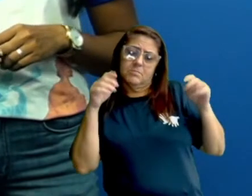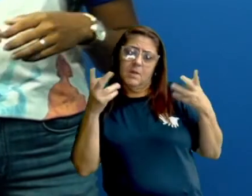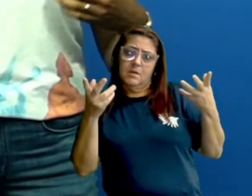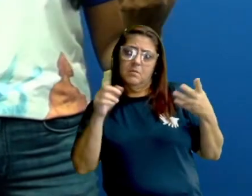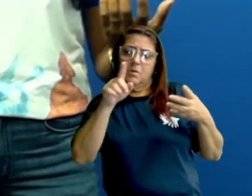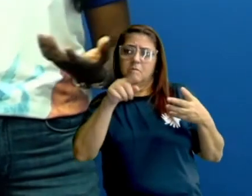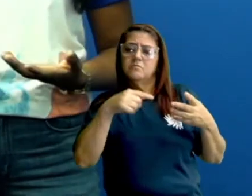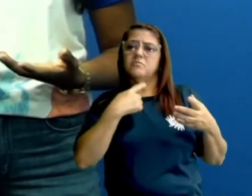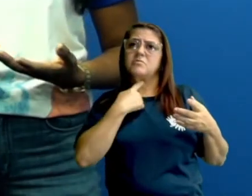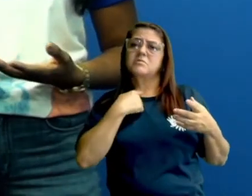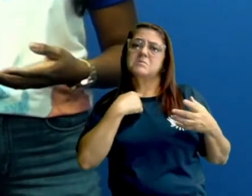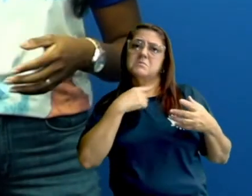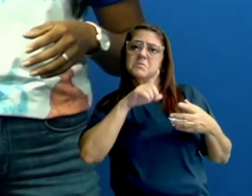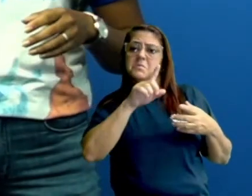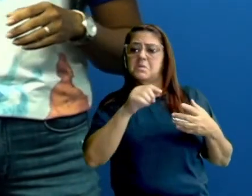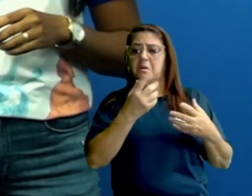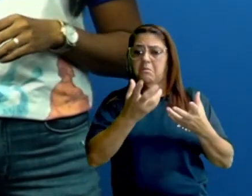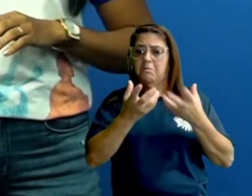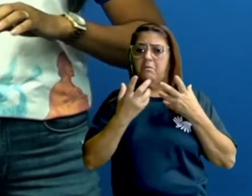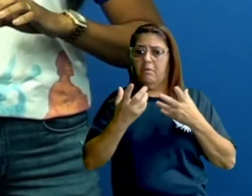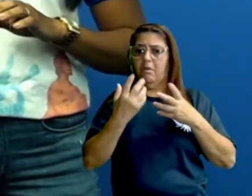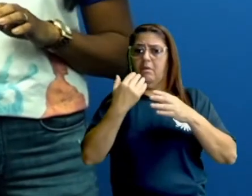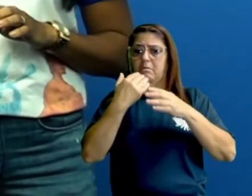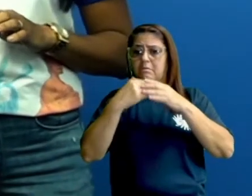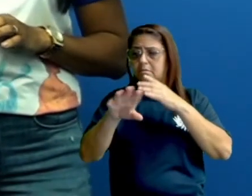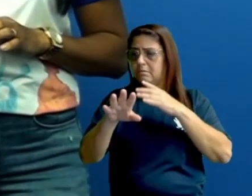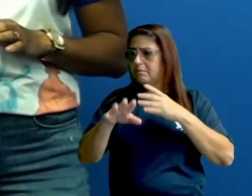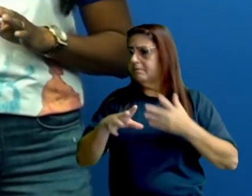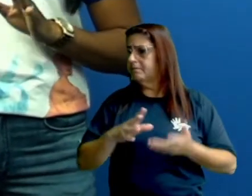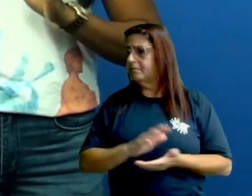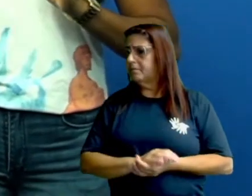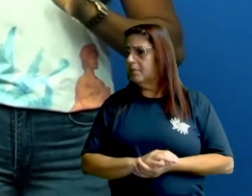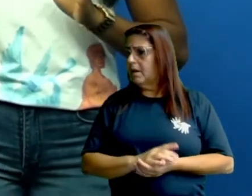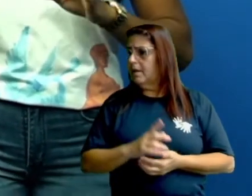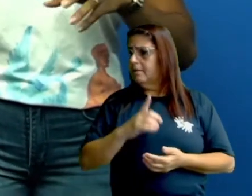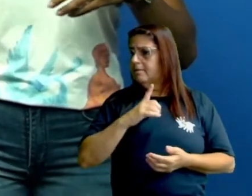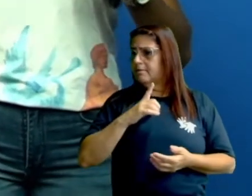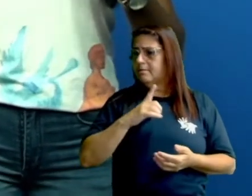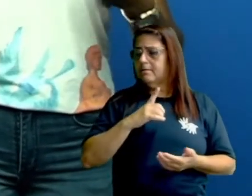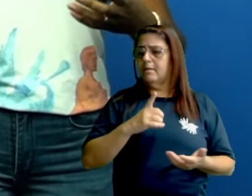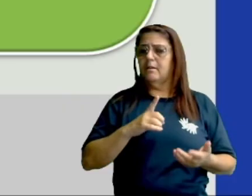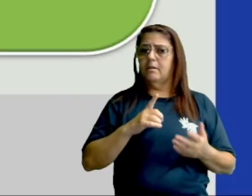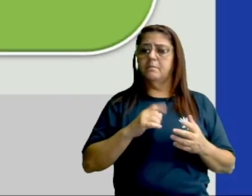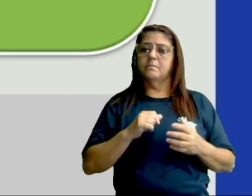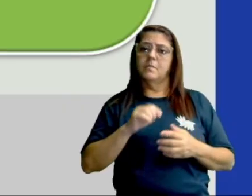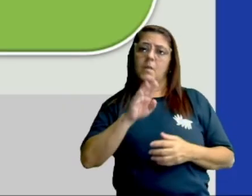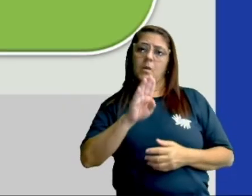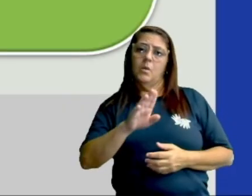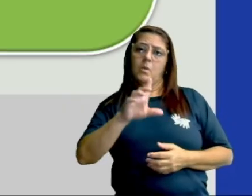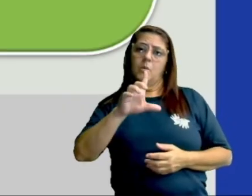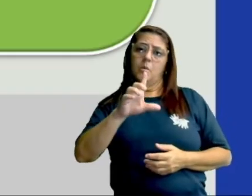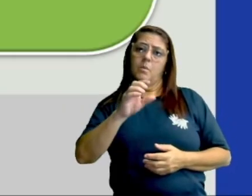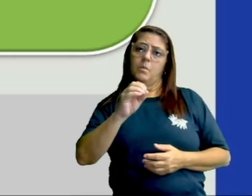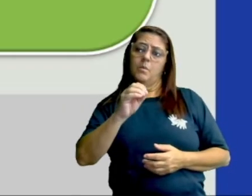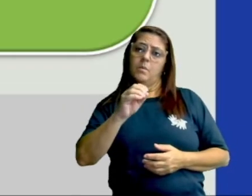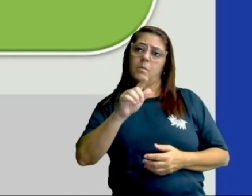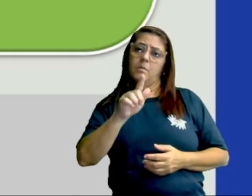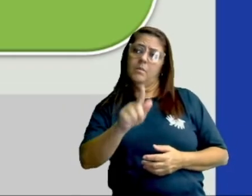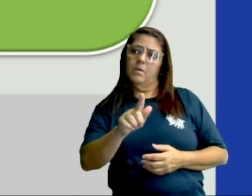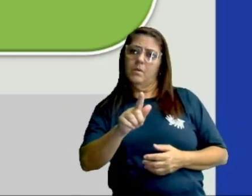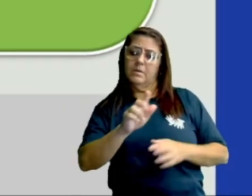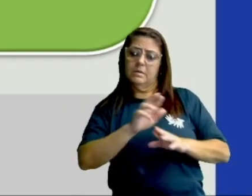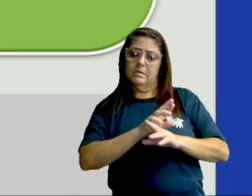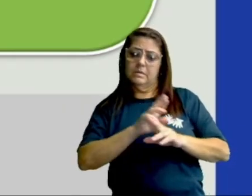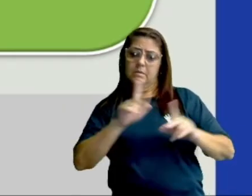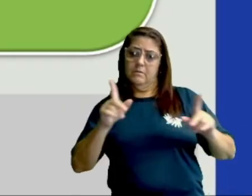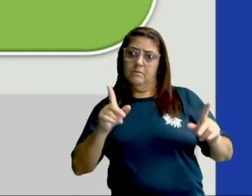acha pertinente a ser compartilhado. Então, nós temos aí, ó, o blog, tá? Ele é diferente do diário, ele